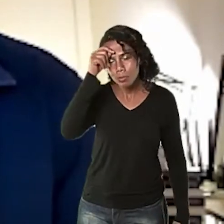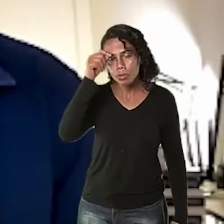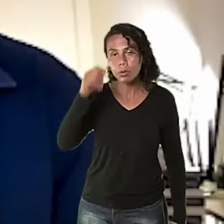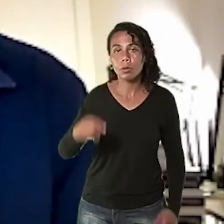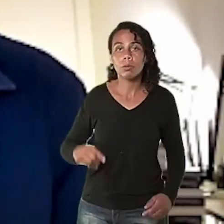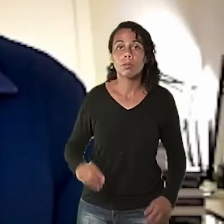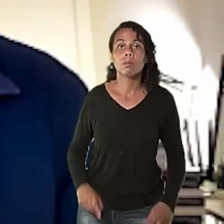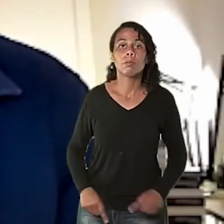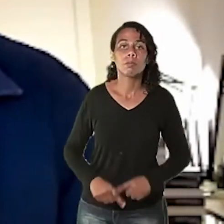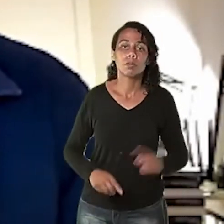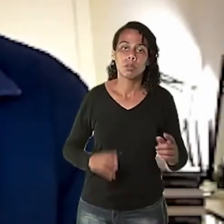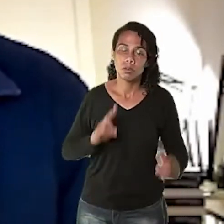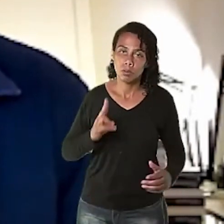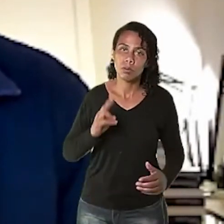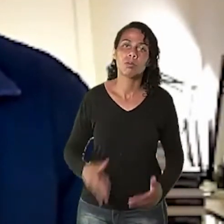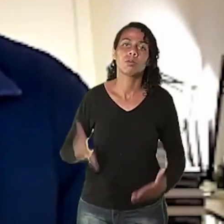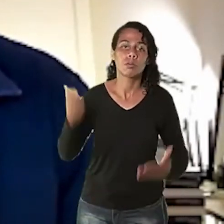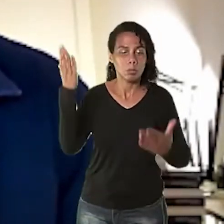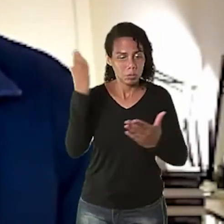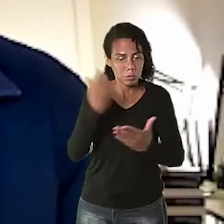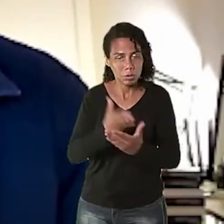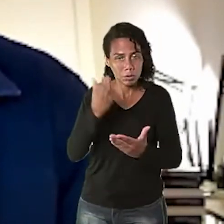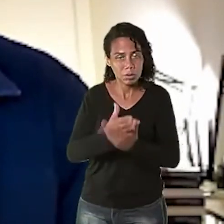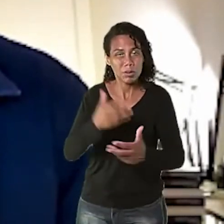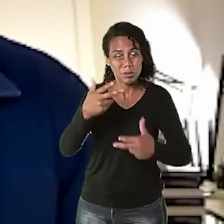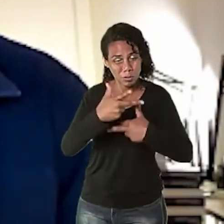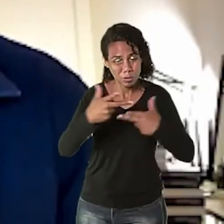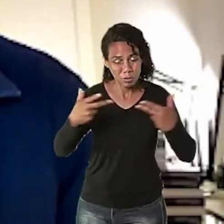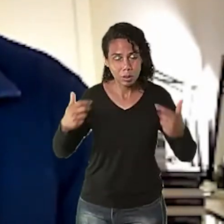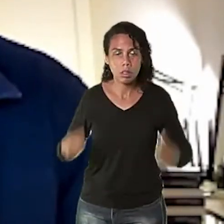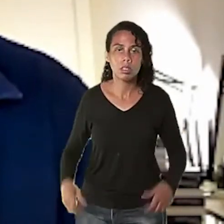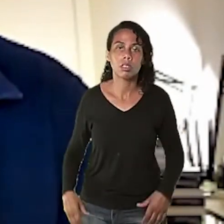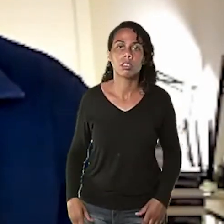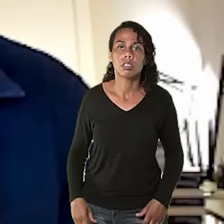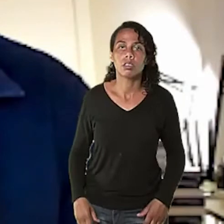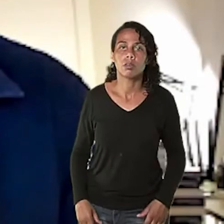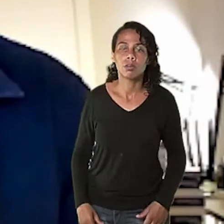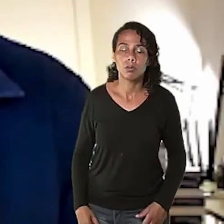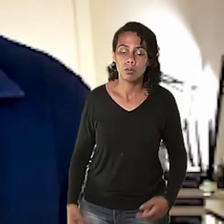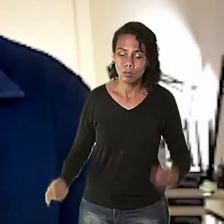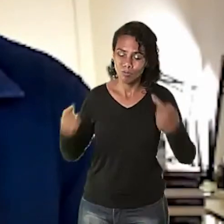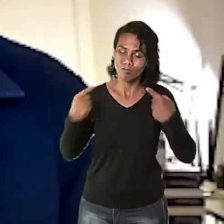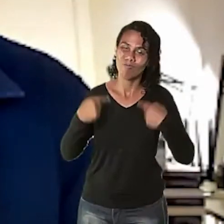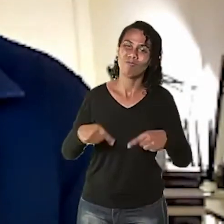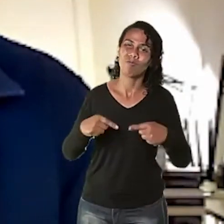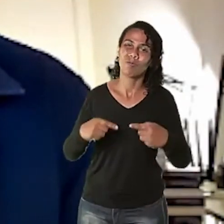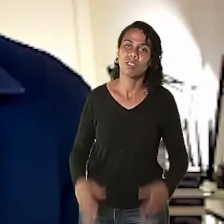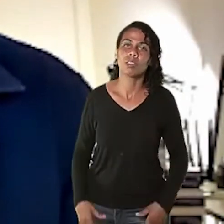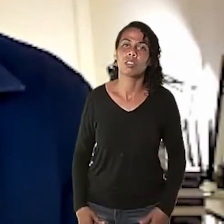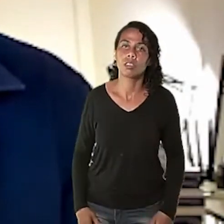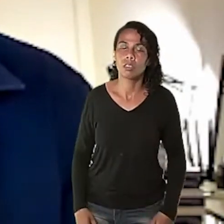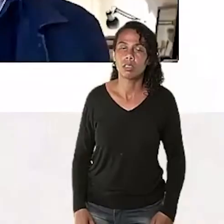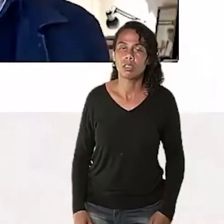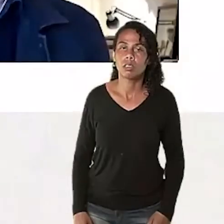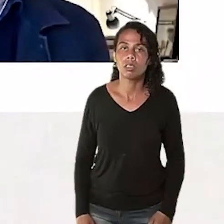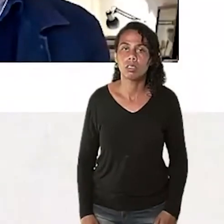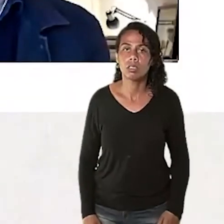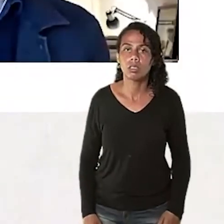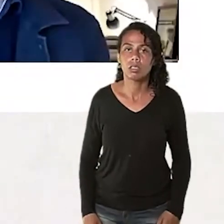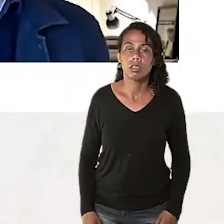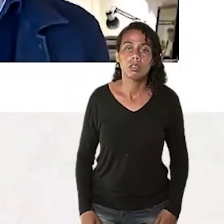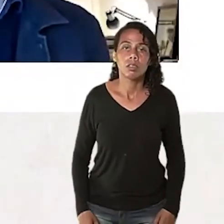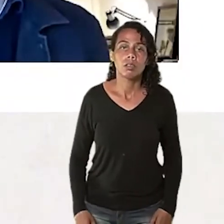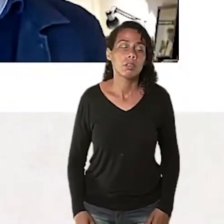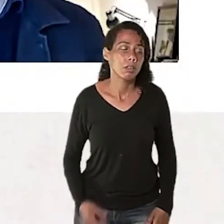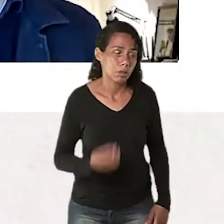aí eles aceitaram. Então existe hoje um inquérito correndo no MPF sobre esse caso. Que bom.